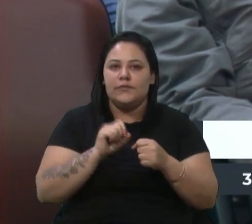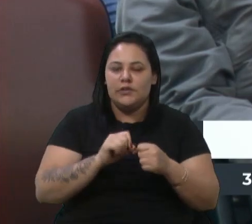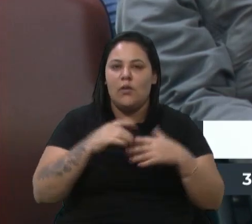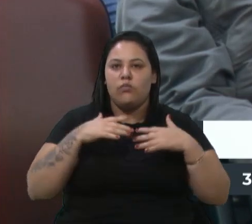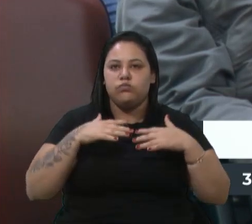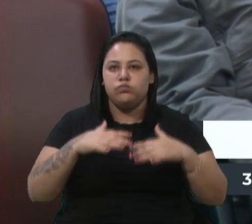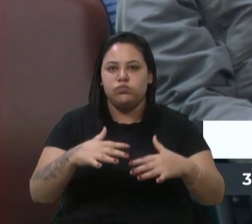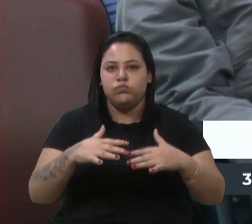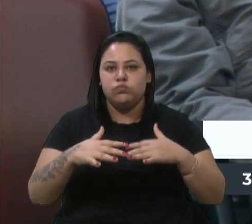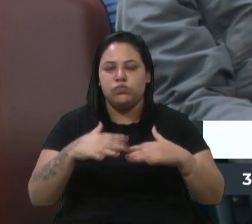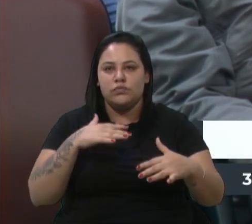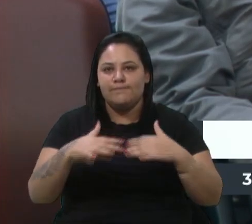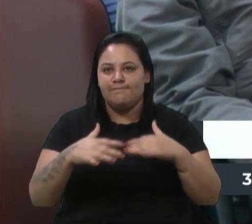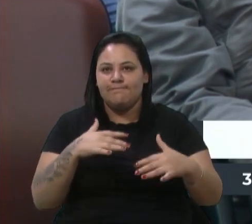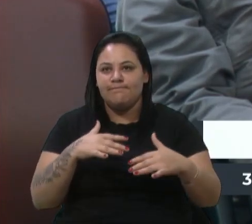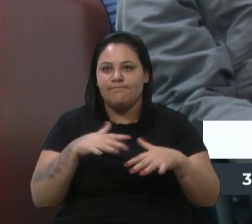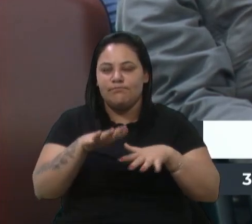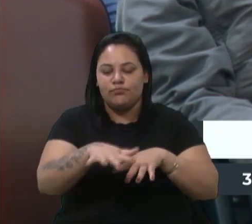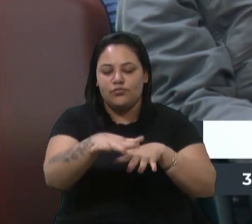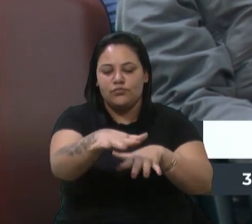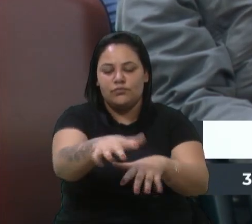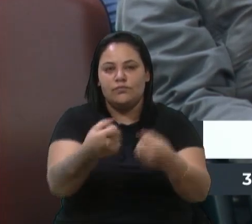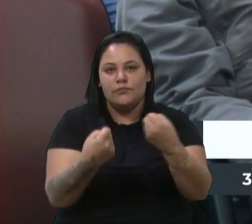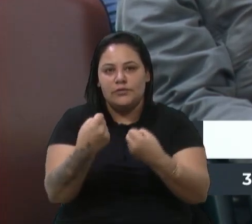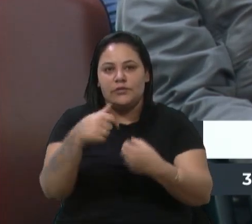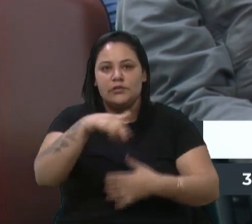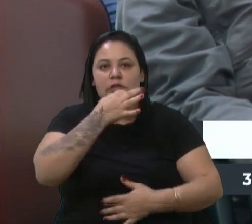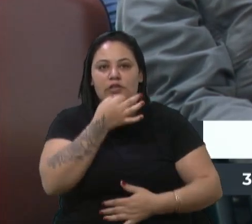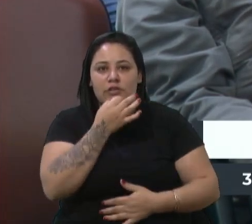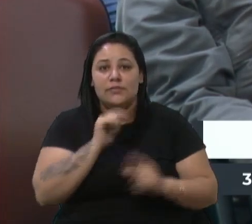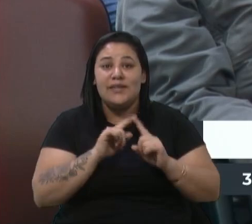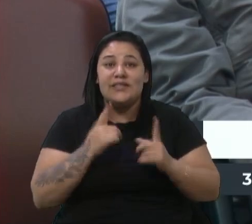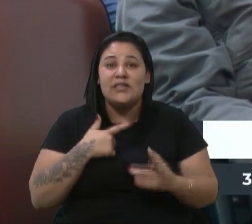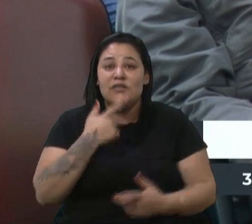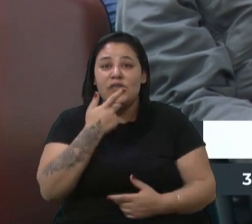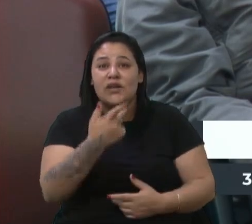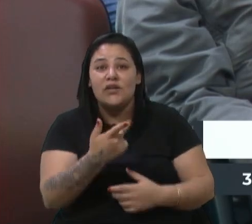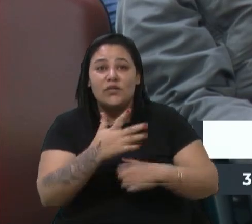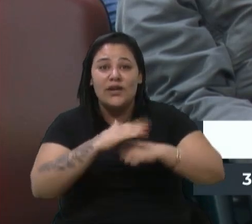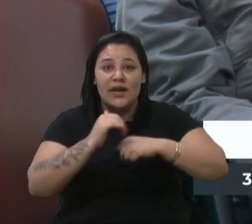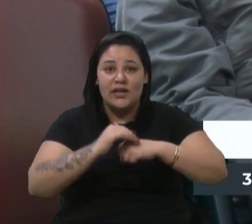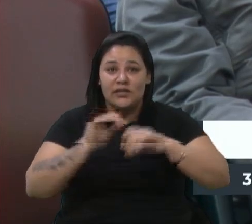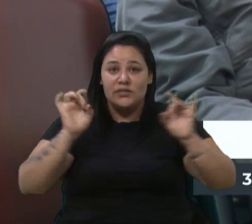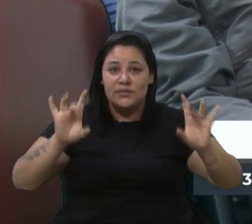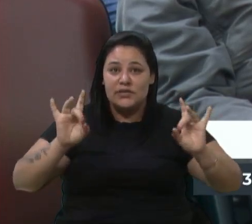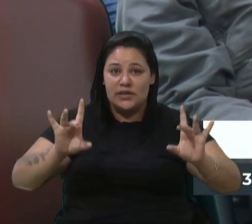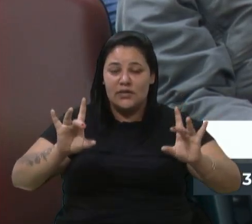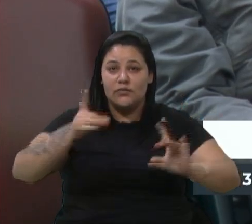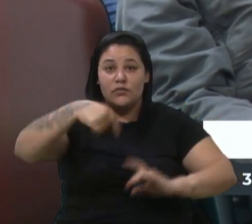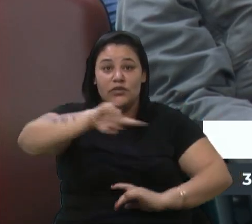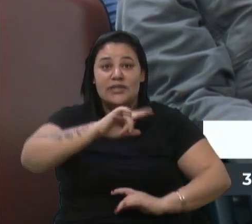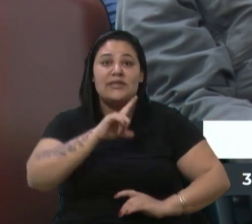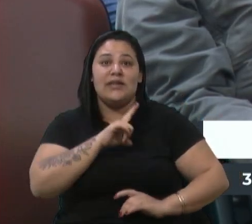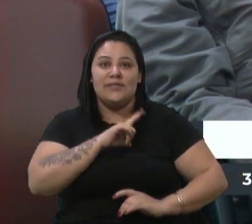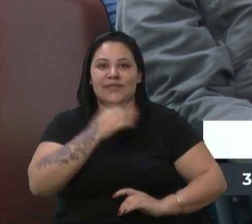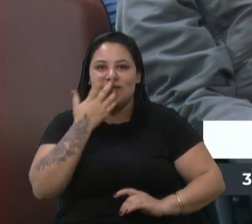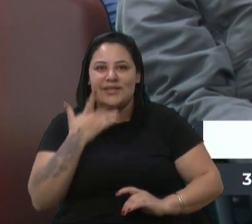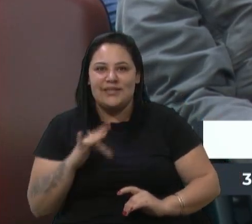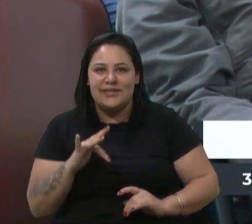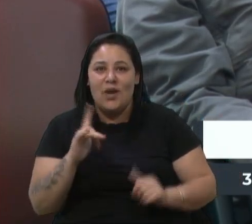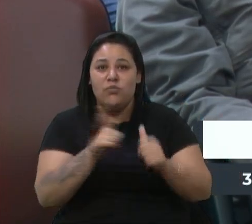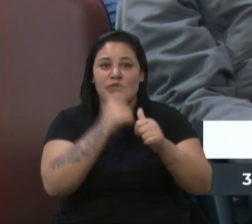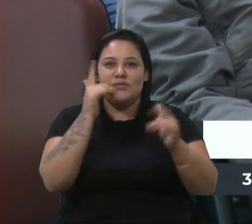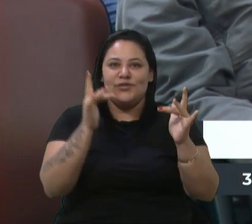mobilidade urbana aqui da cidade de Caxias do Sul. Mas eu falo de um carinho especial que vocês têm pelas crianças. É o primeiro